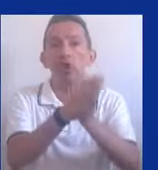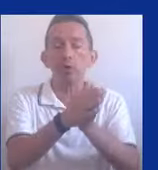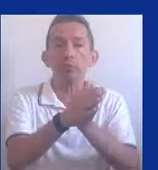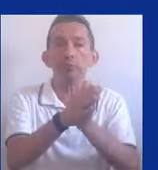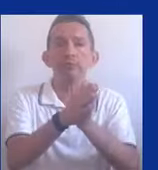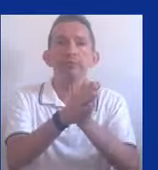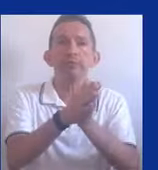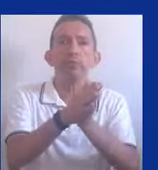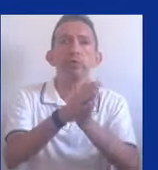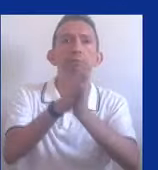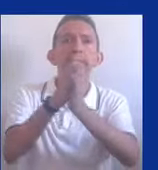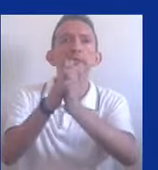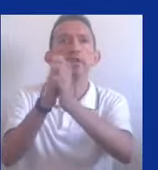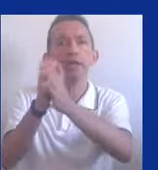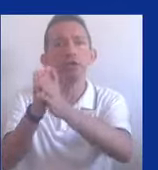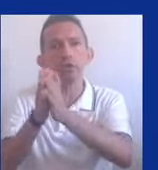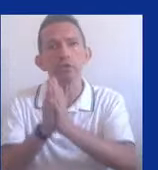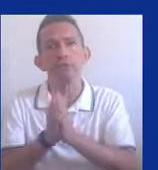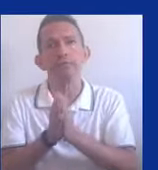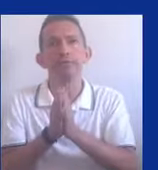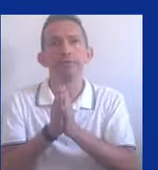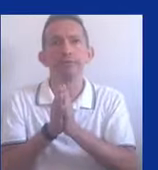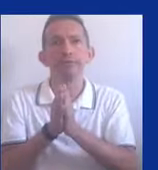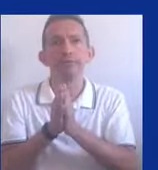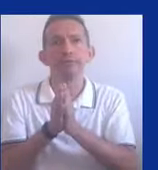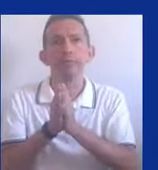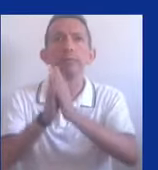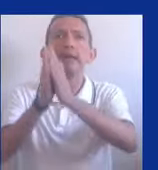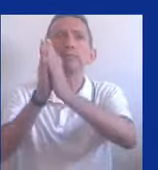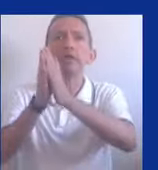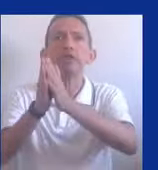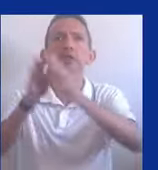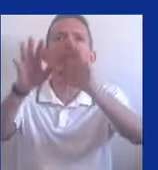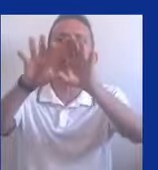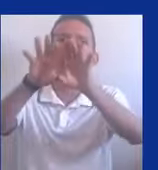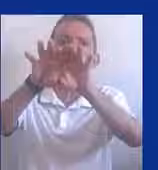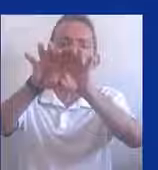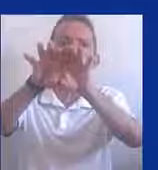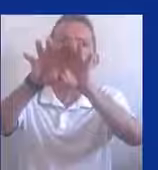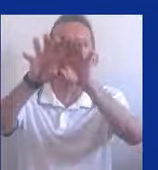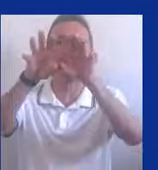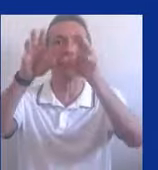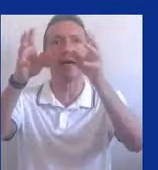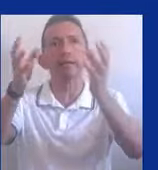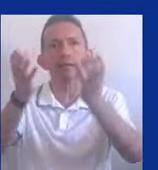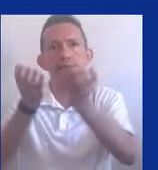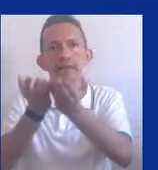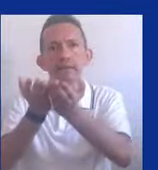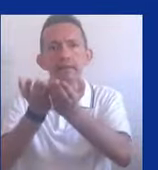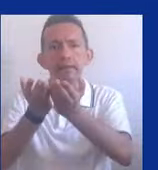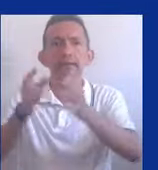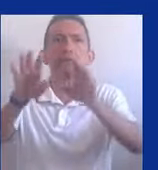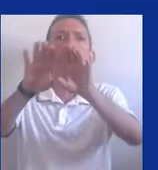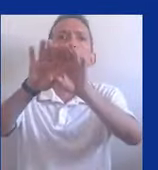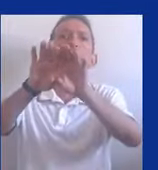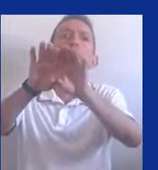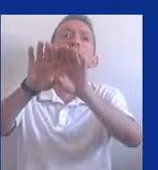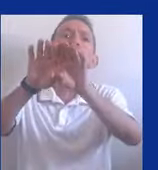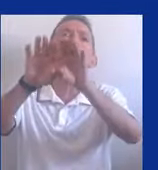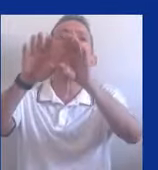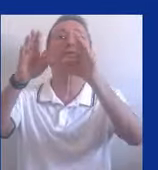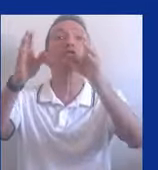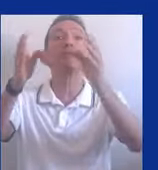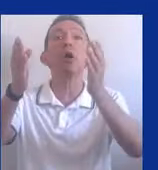plasma gel ou de plasma gelatinoso. Então, plasma gel, as proteínas estão como? Organizadas. E essas